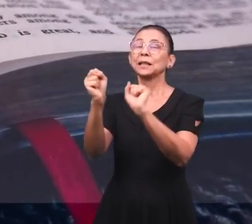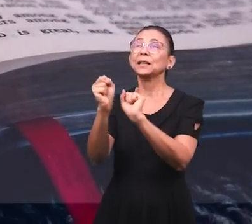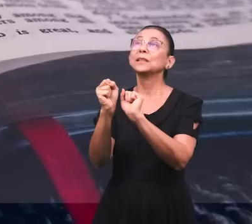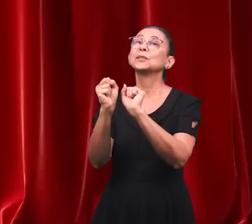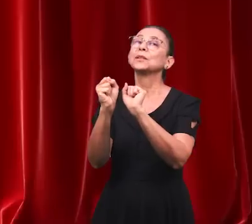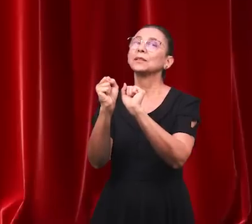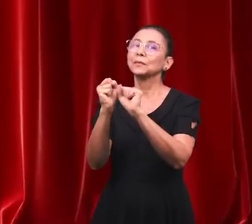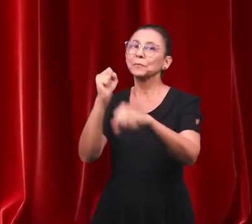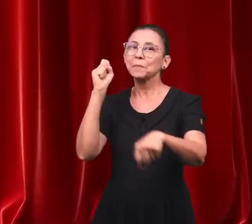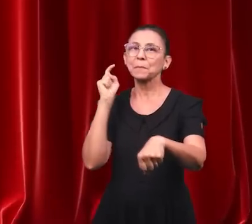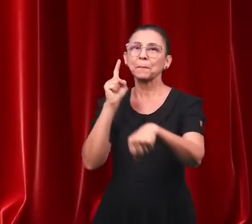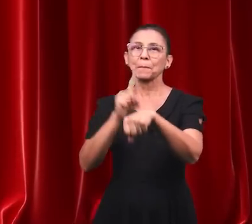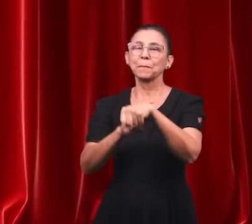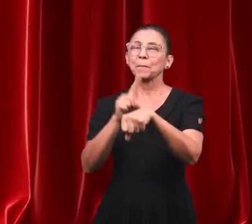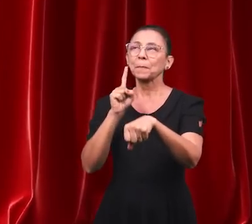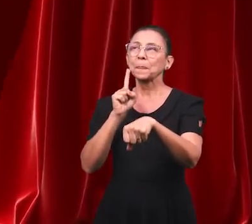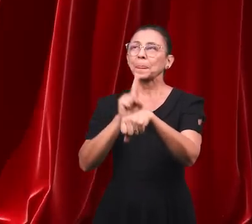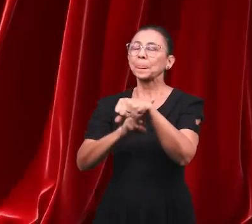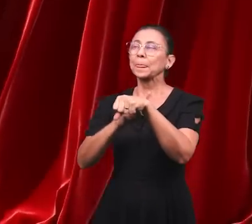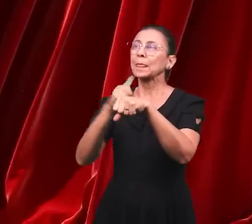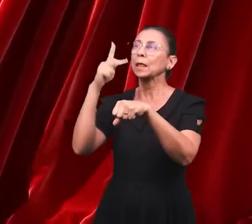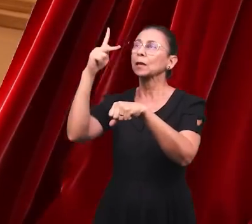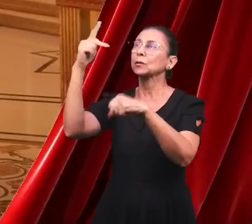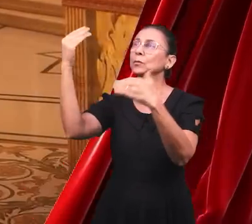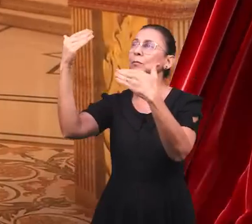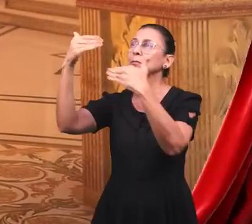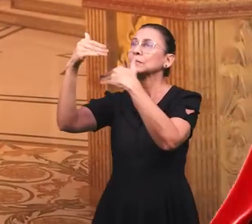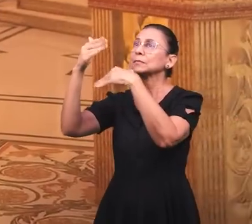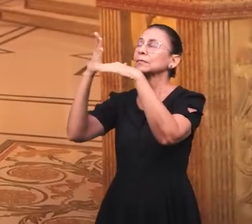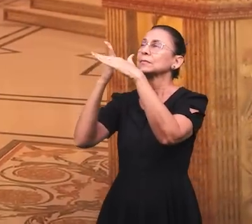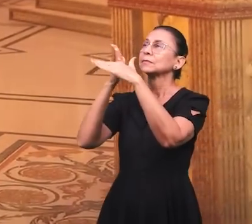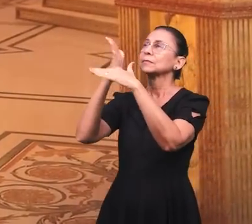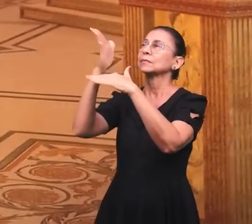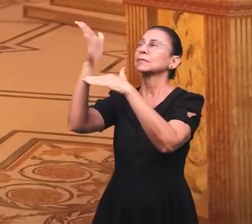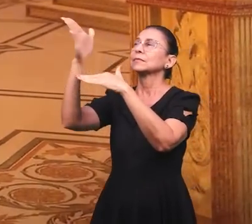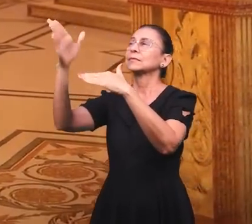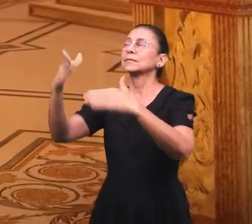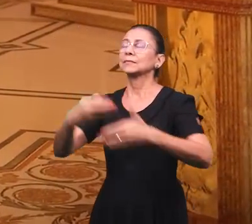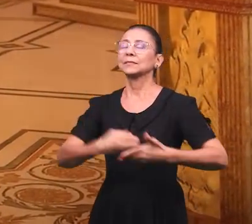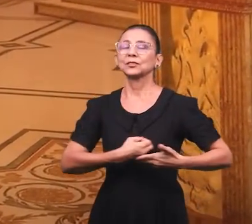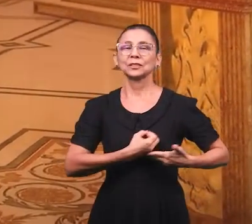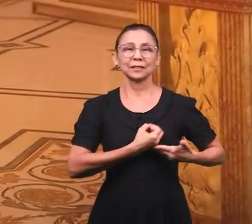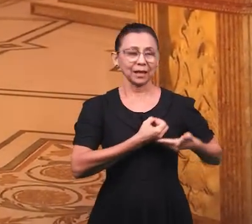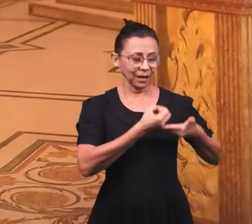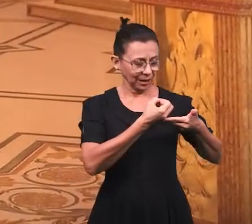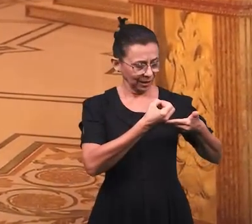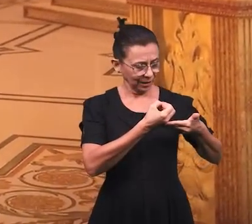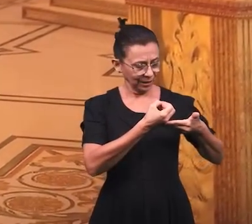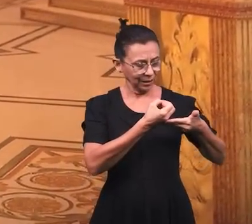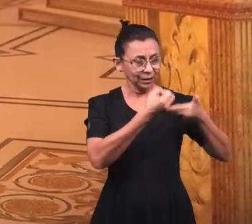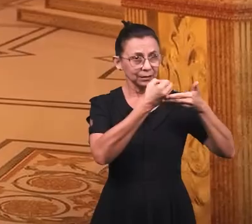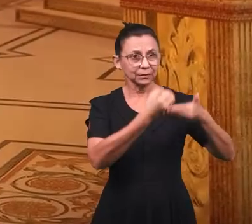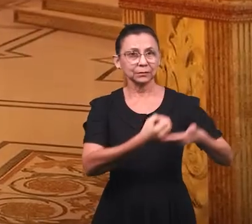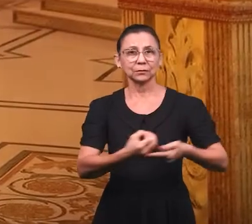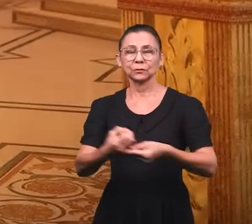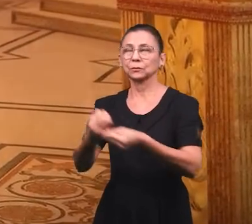libertar. Quando além do véu entrar, irei